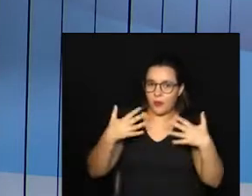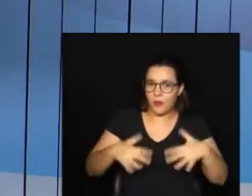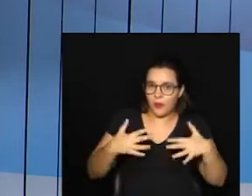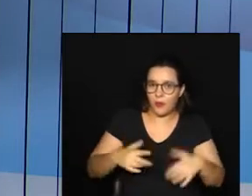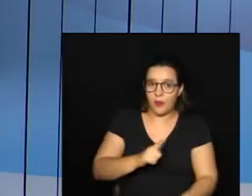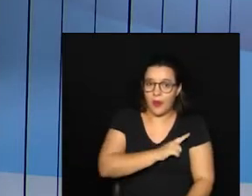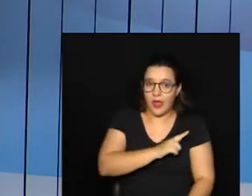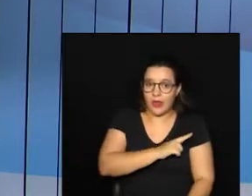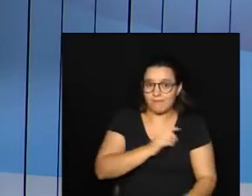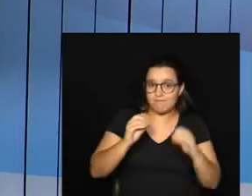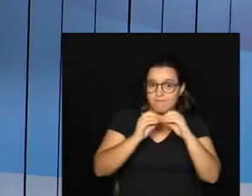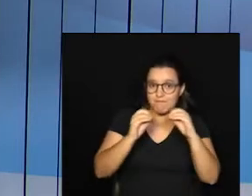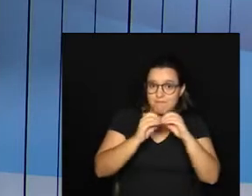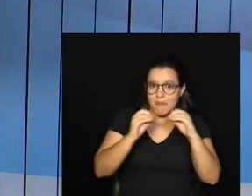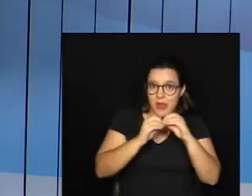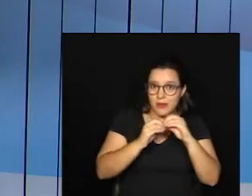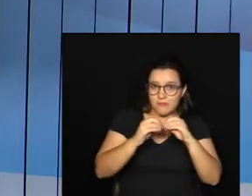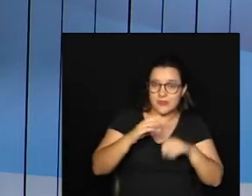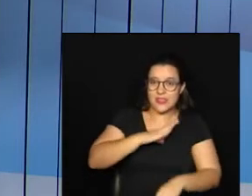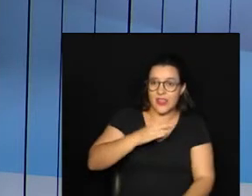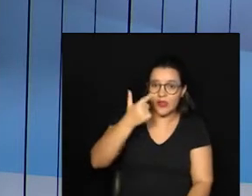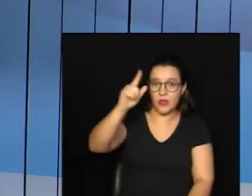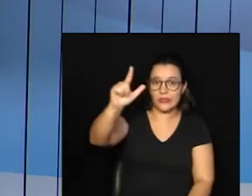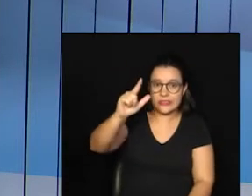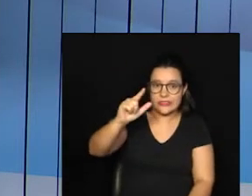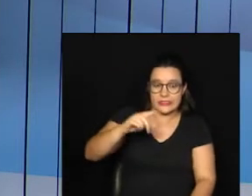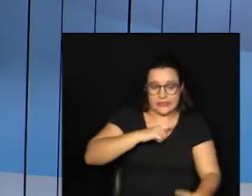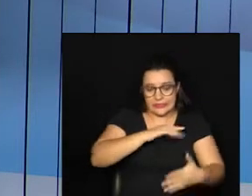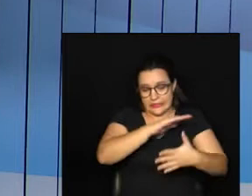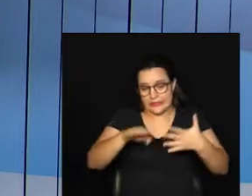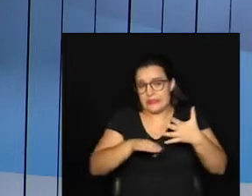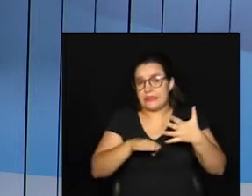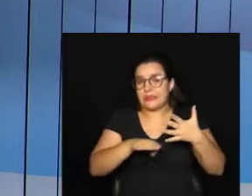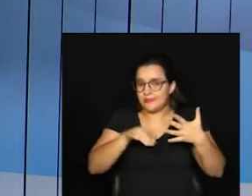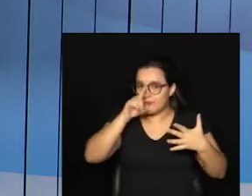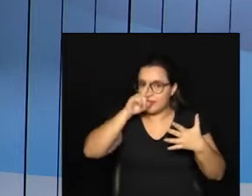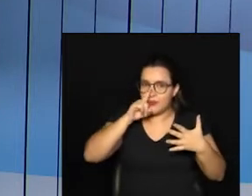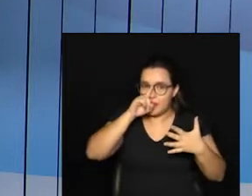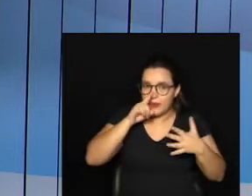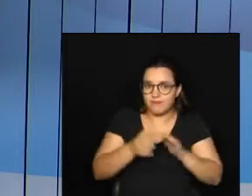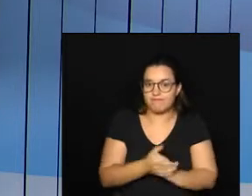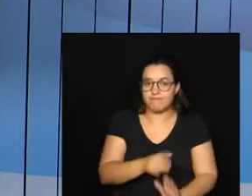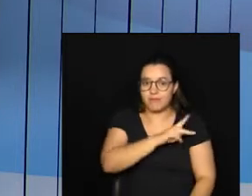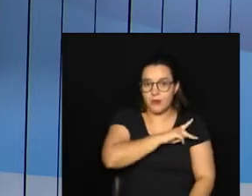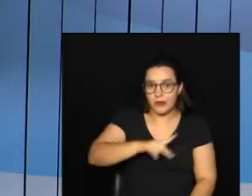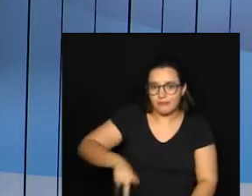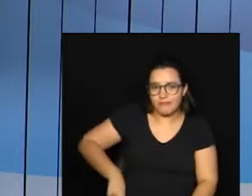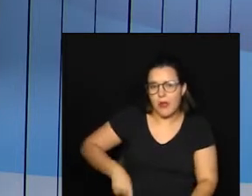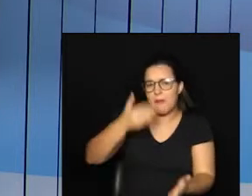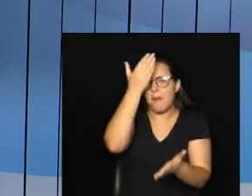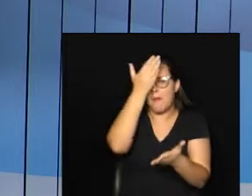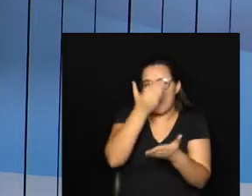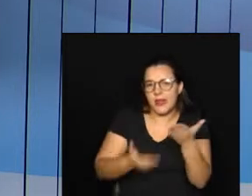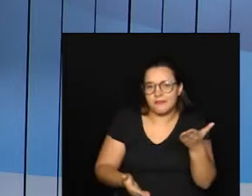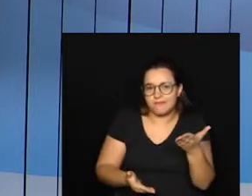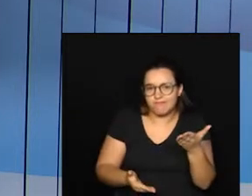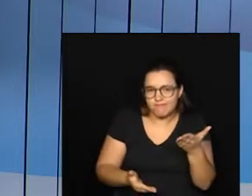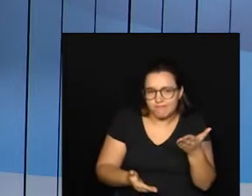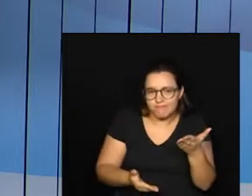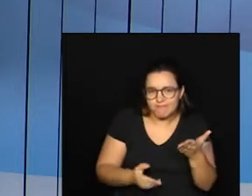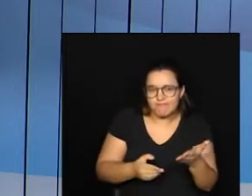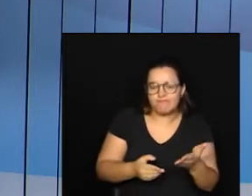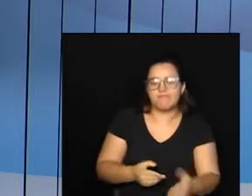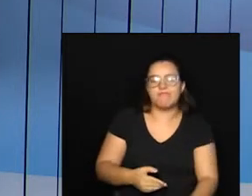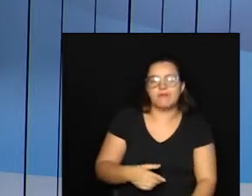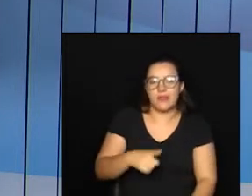empatou fora de casa e é o vice-lanterna da competição. E a Ponte Preta perdeu em casa para o Juventude